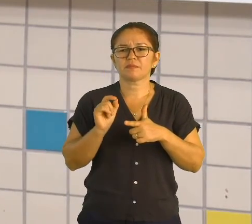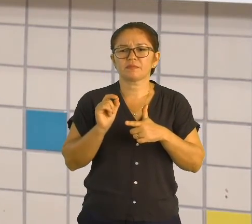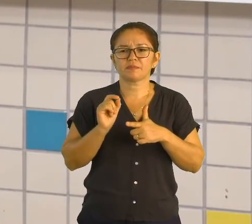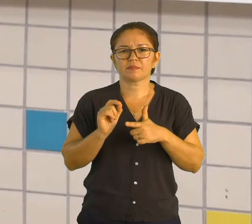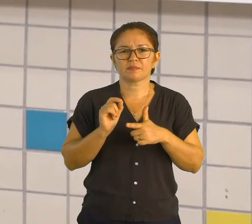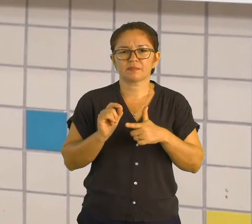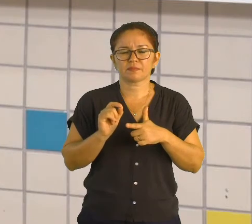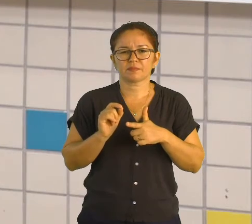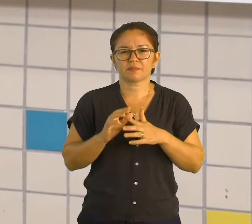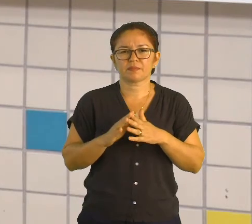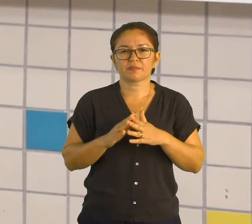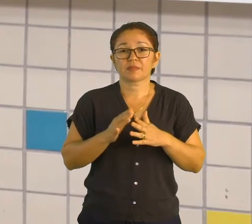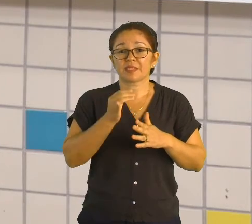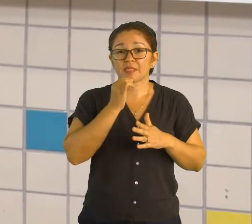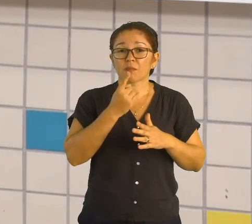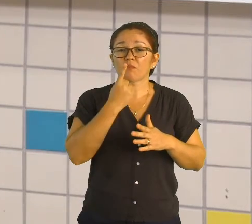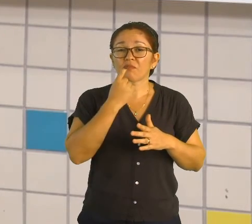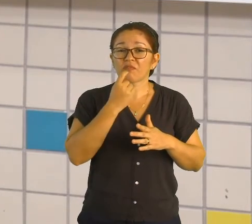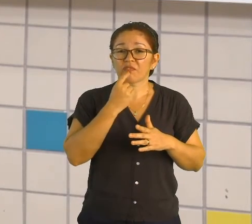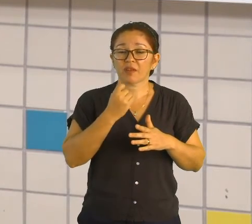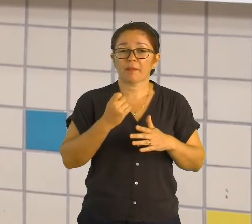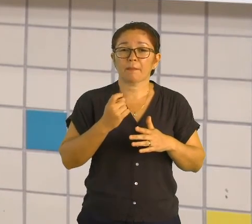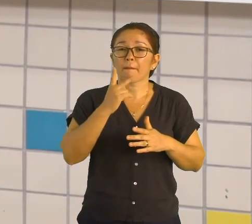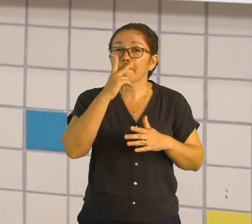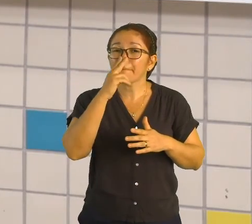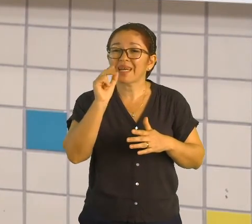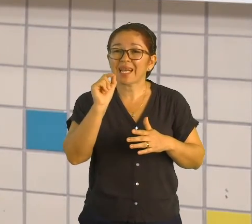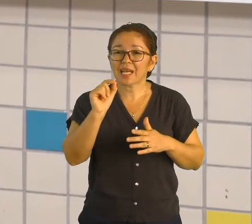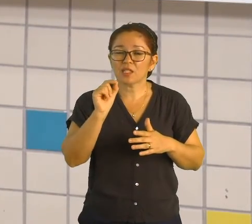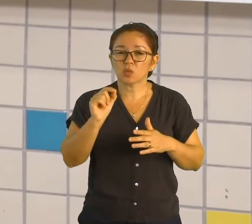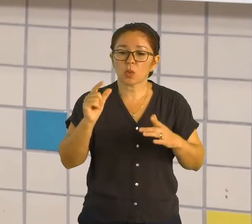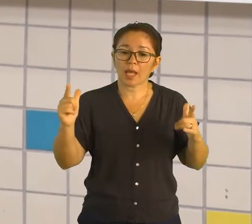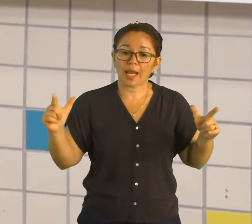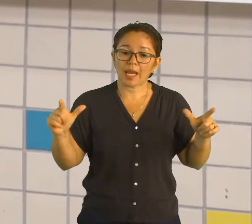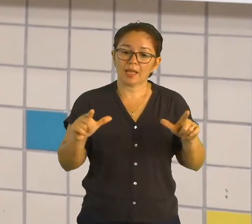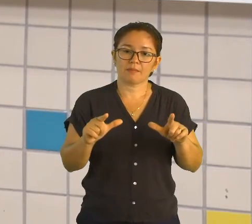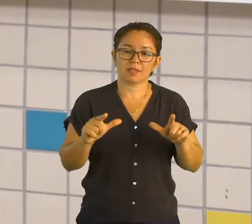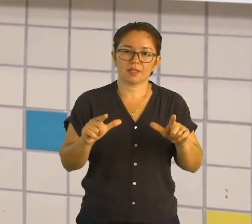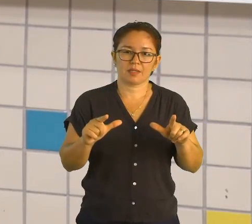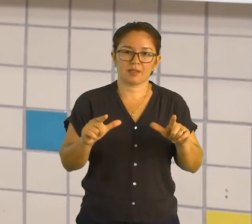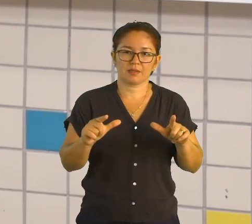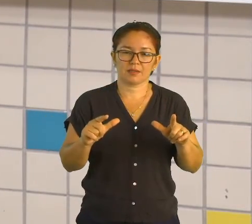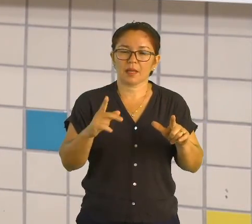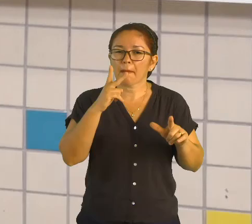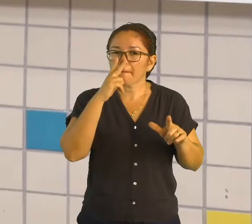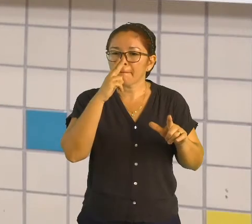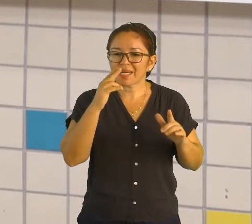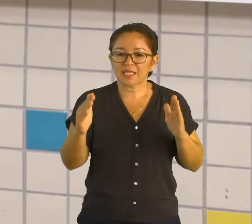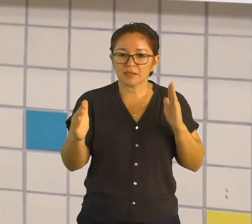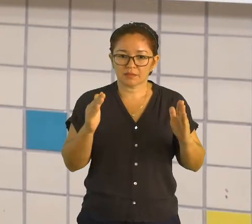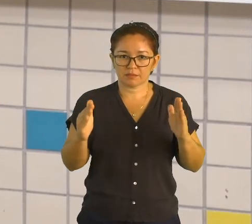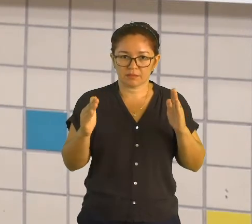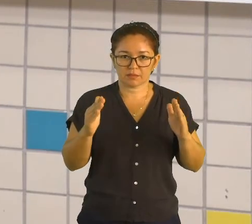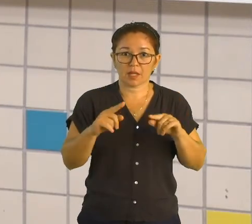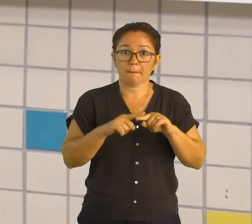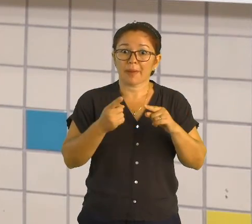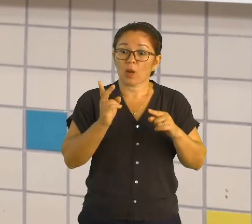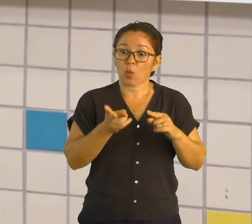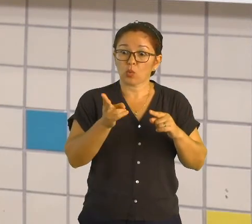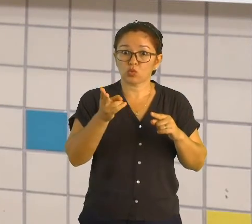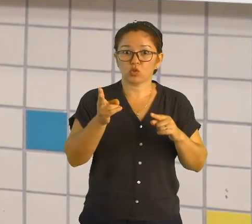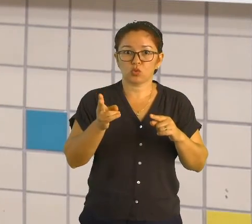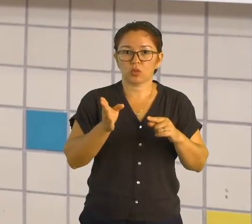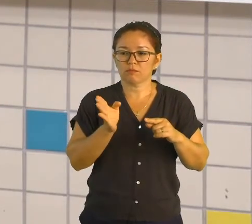da reta. Essa parte da reta que colocamos em evidência chama-se segmento